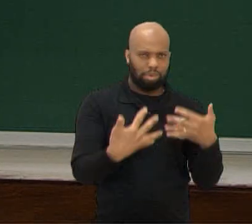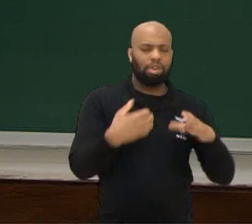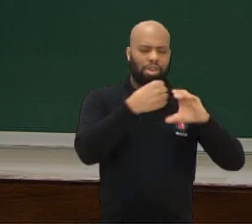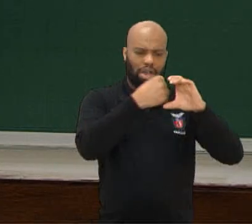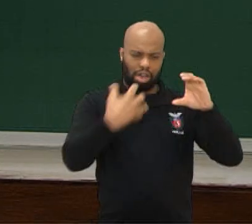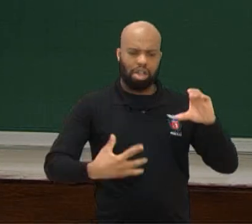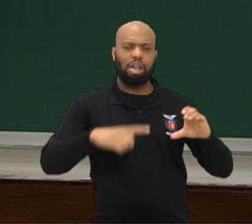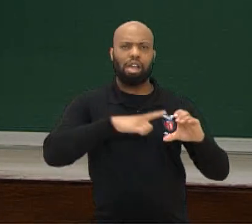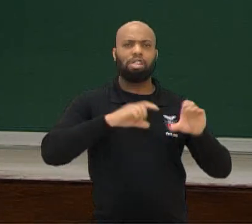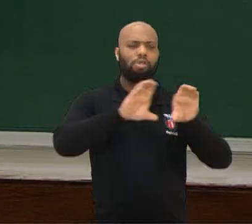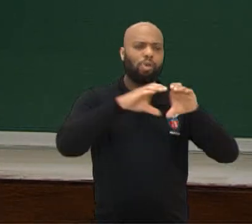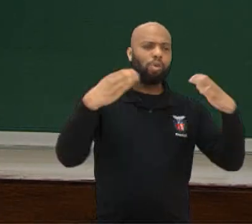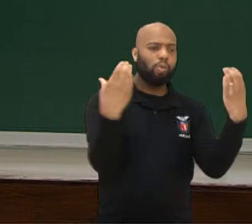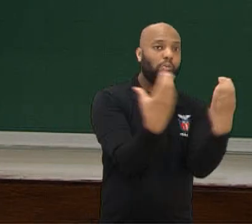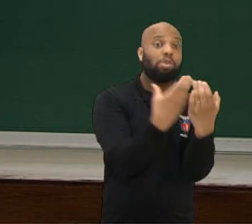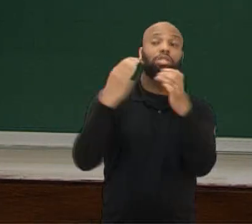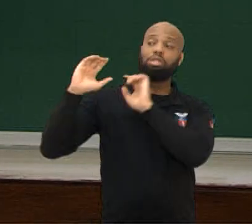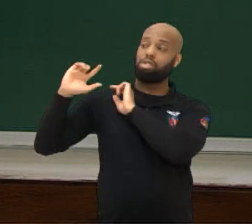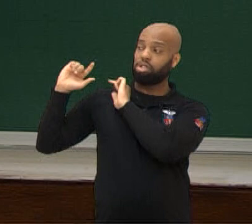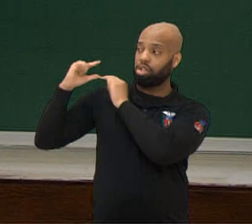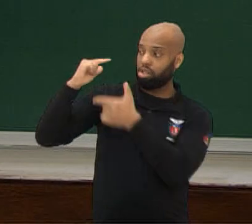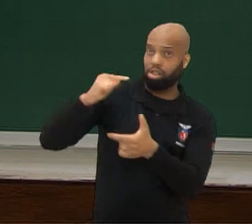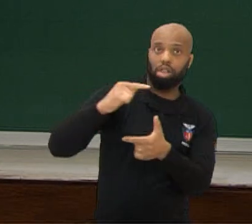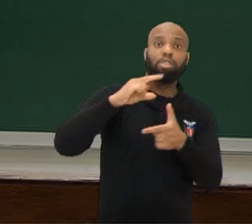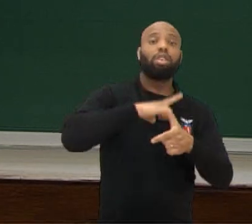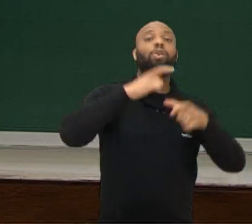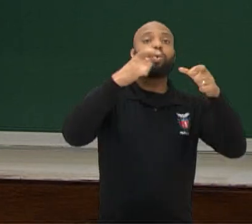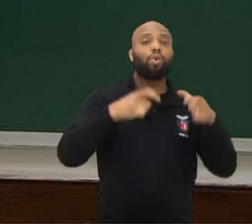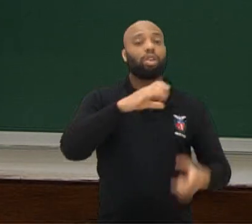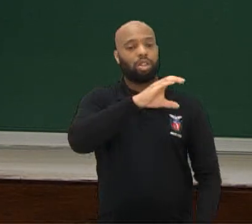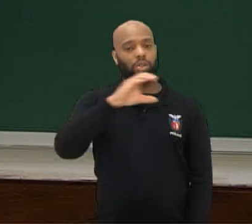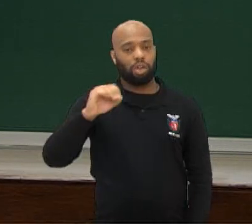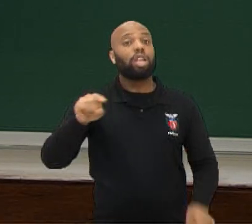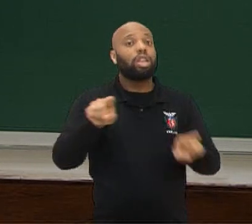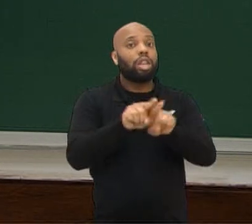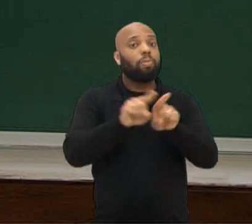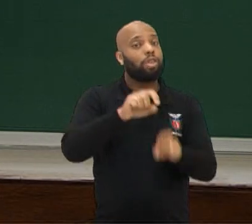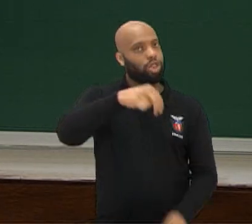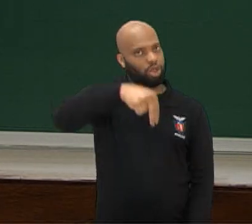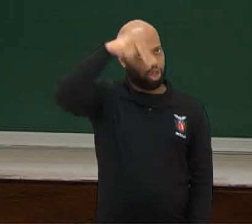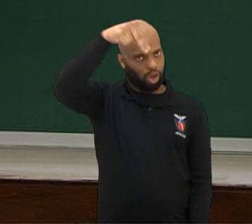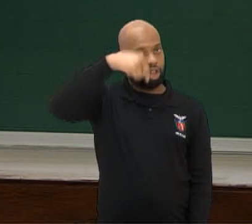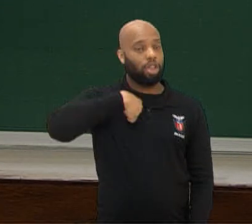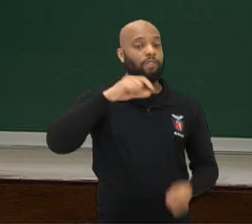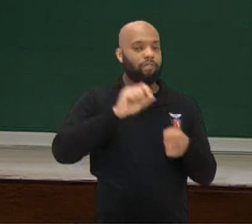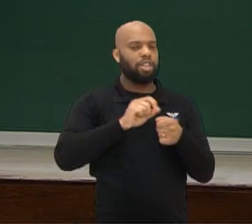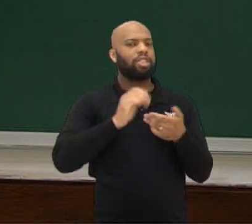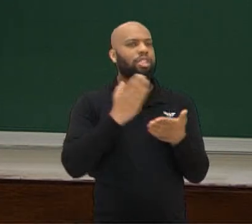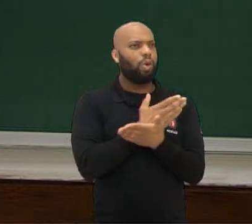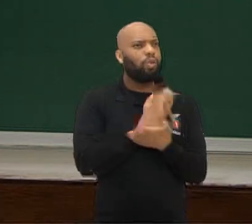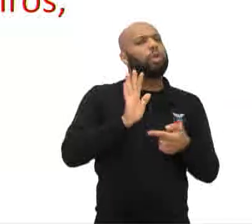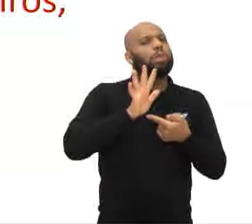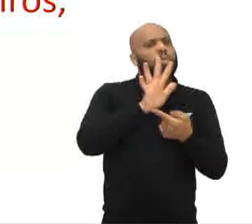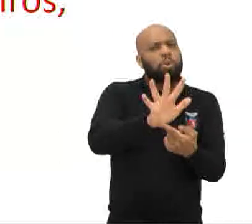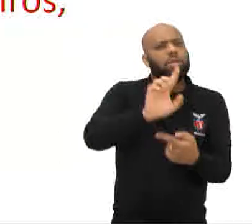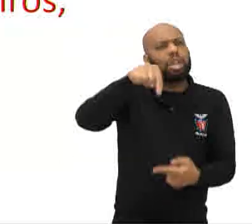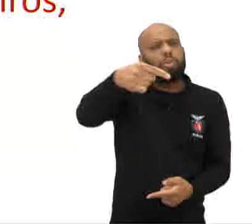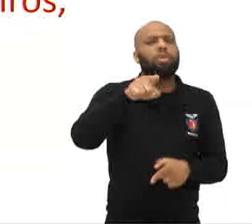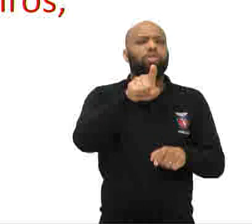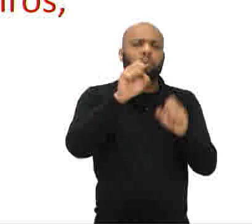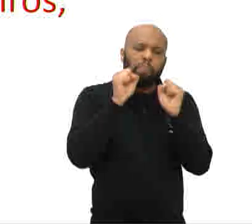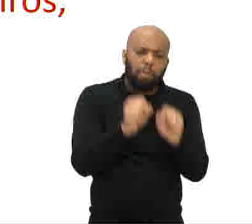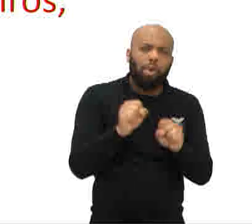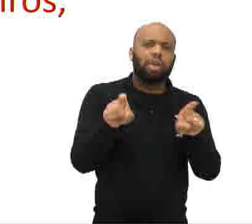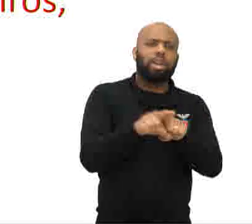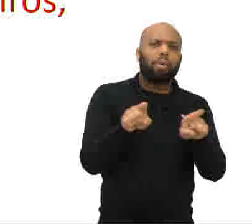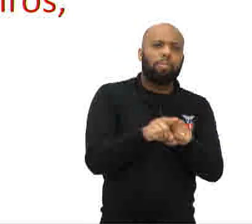características das comunidades tradicionais, tanto no Centro-Oeste quanto no Norte. Eu fiz alguns apontamentos, depois vocês